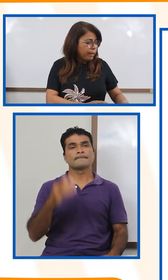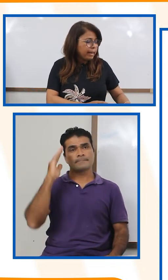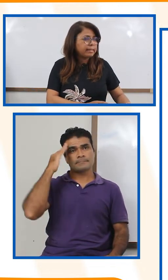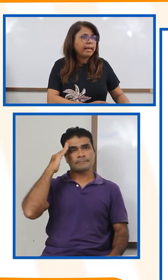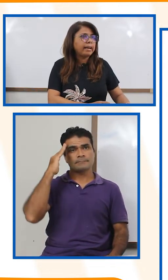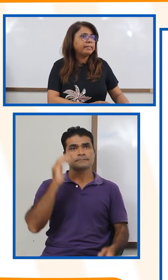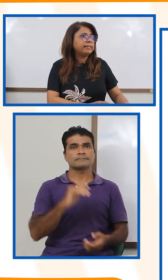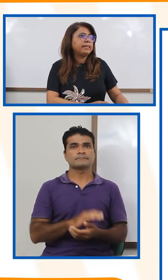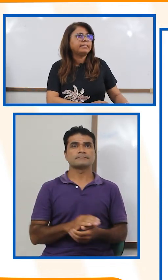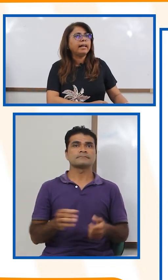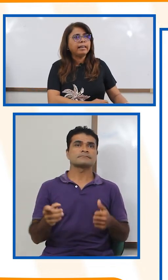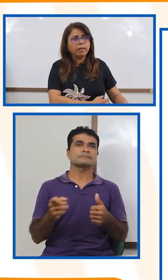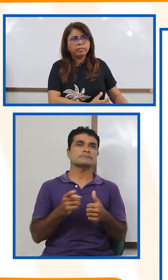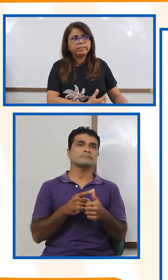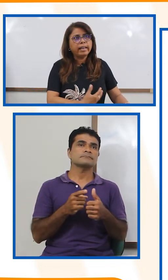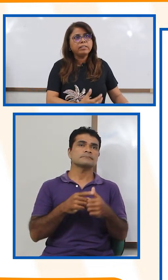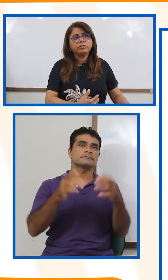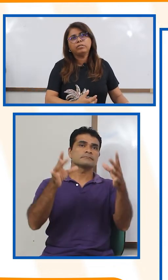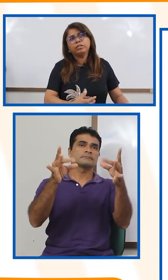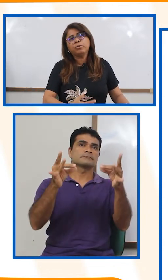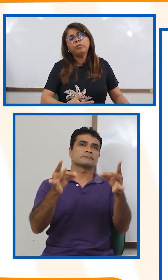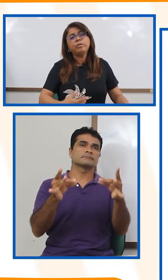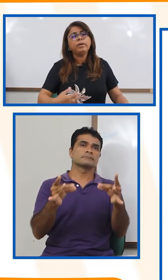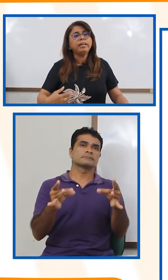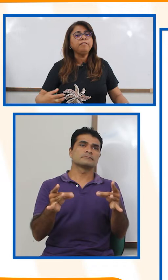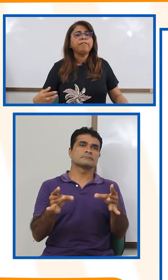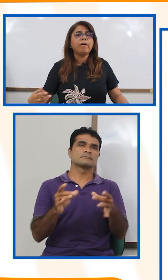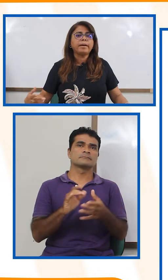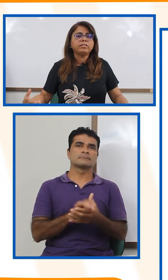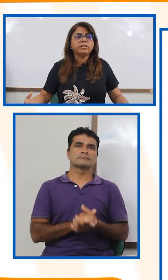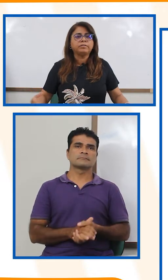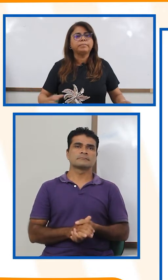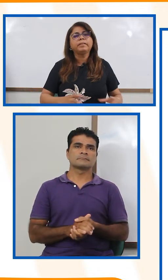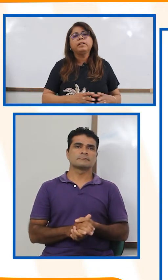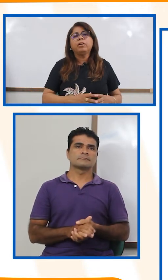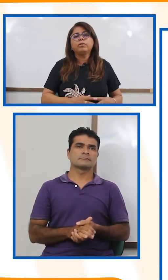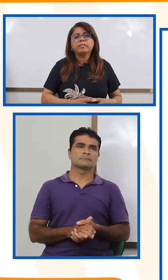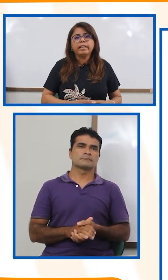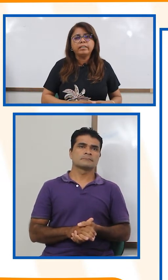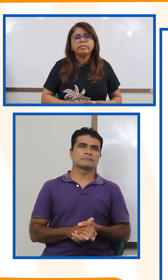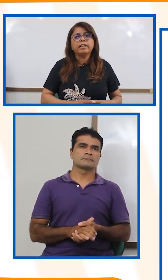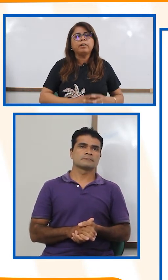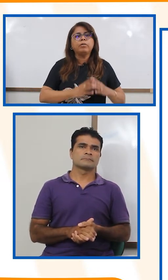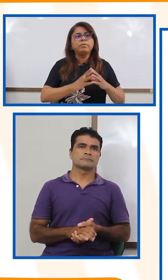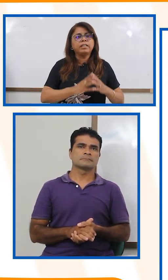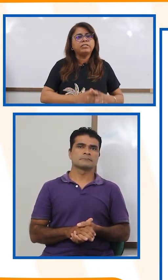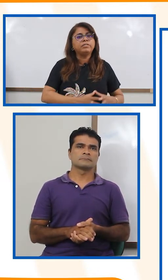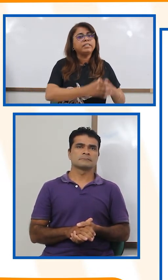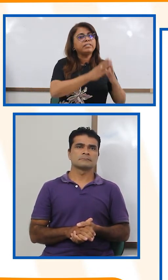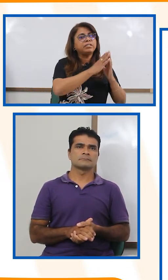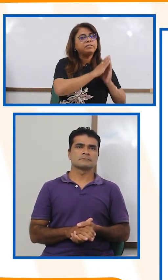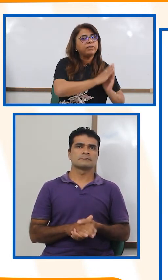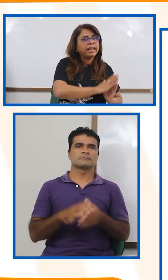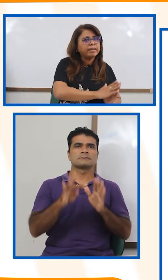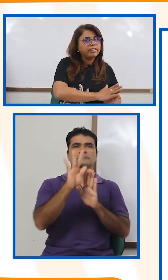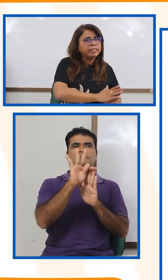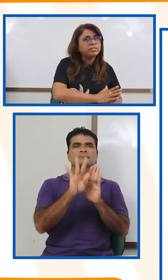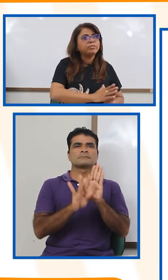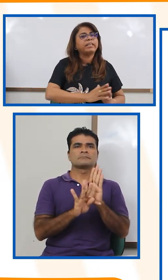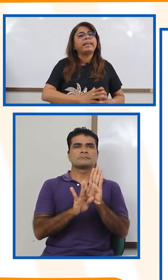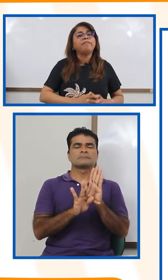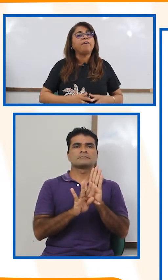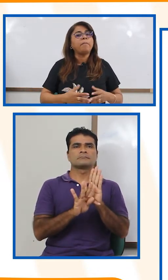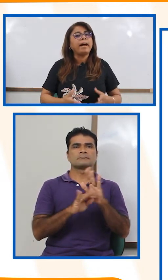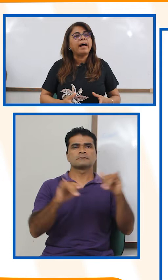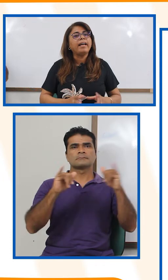A primeira delas é esse daí, ó, texto de cunho informativo. Ou seja, o objetivo que a gente viu lá no